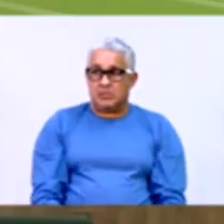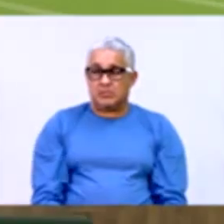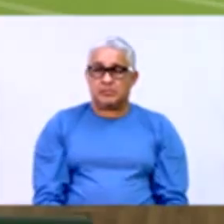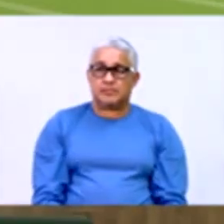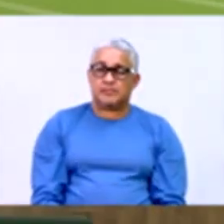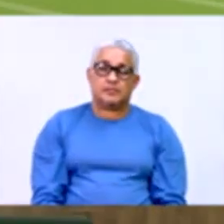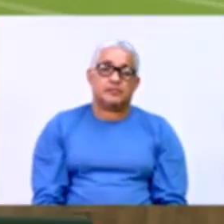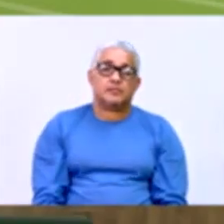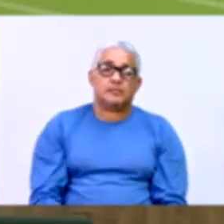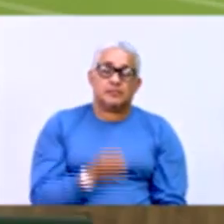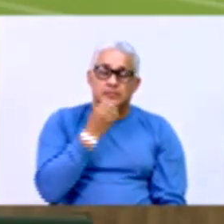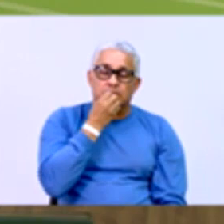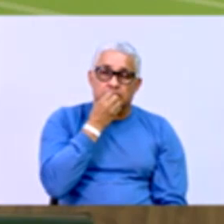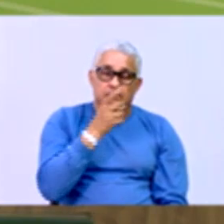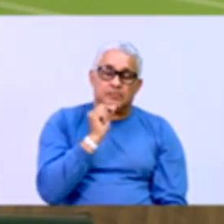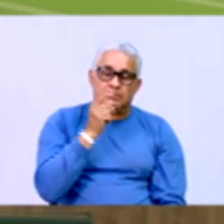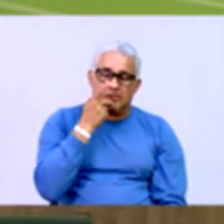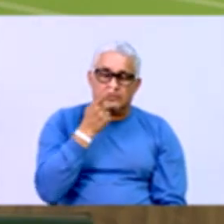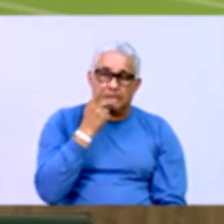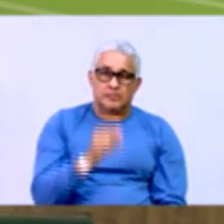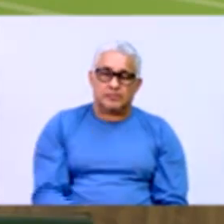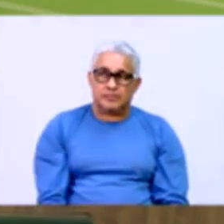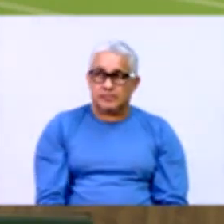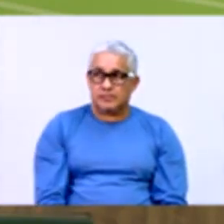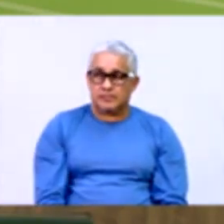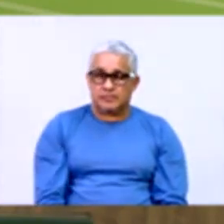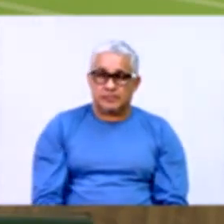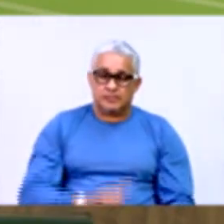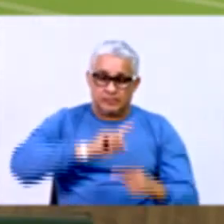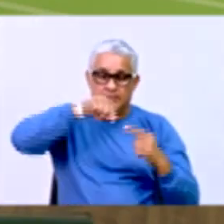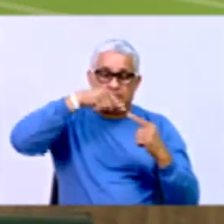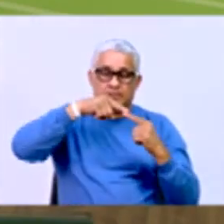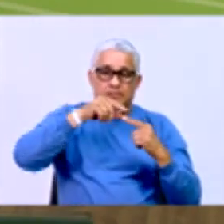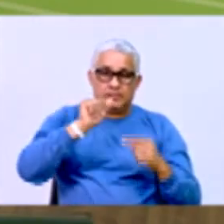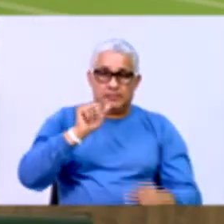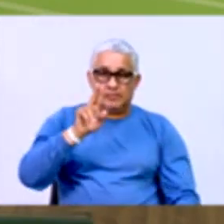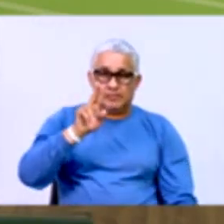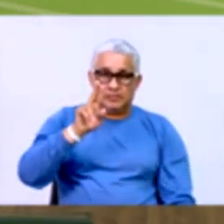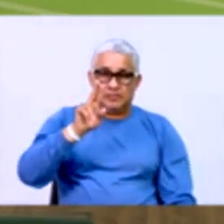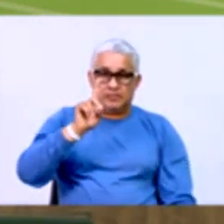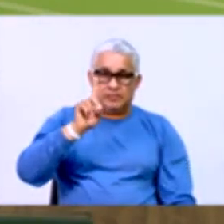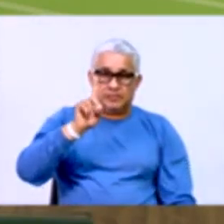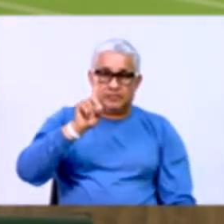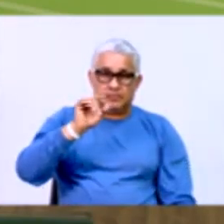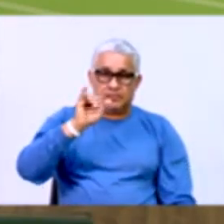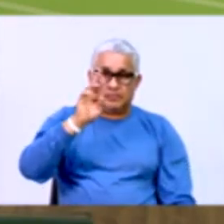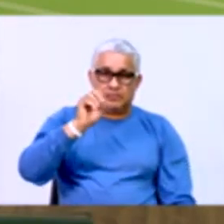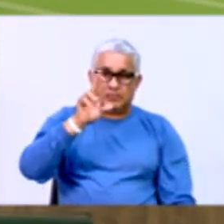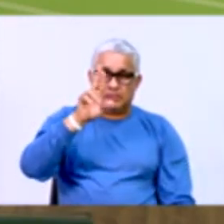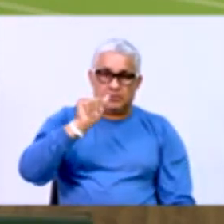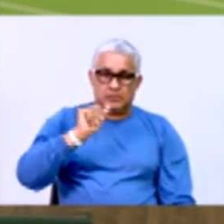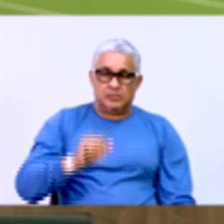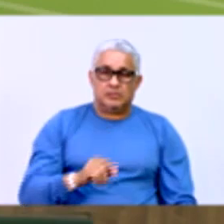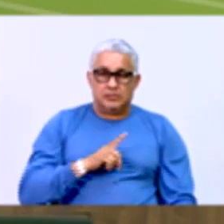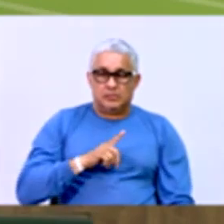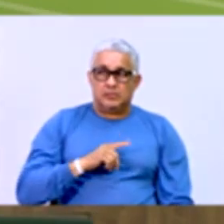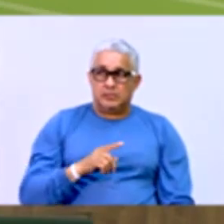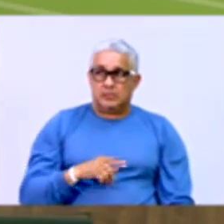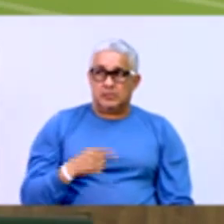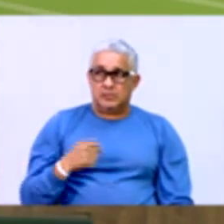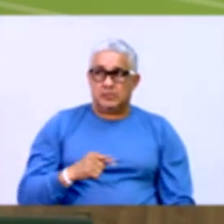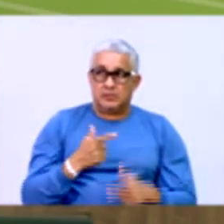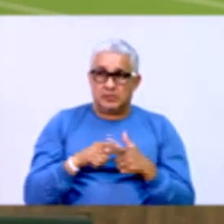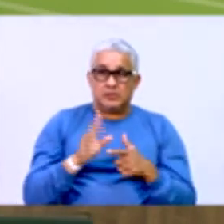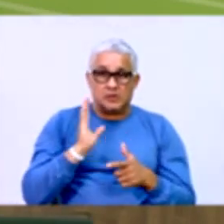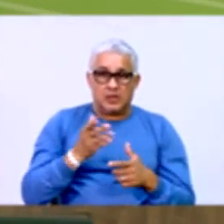é bom a gente também falar o objetivo da auditoria, né? Tem auditoria que é para resolver um problema